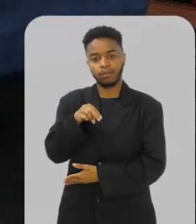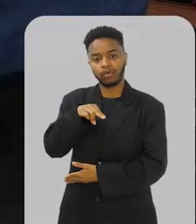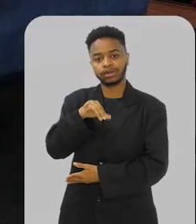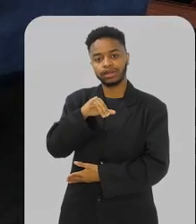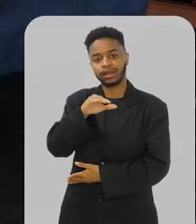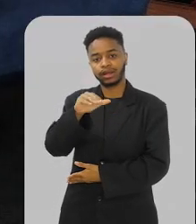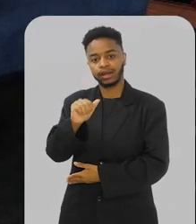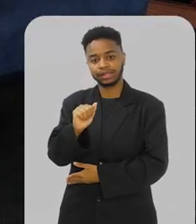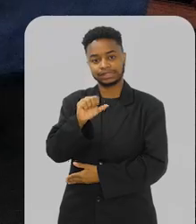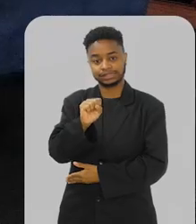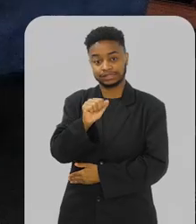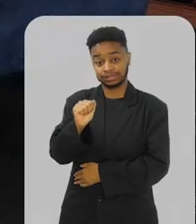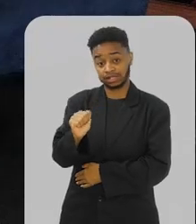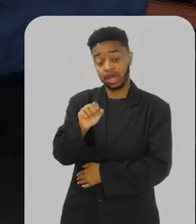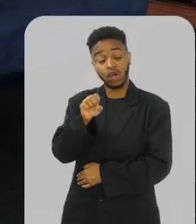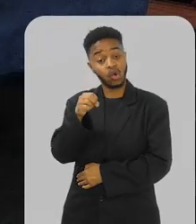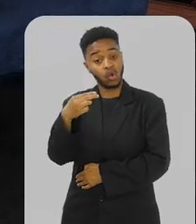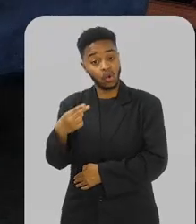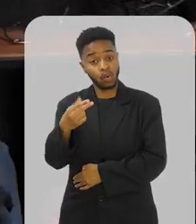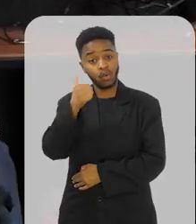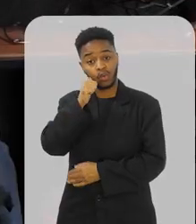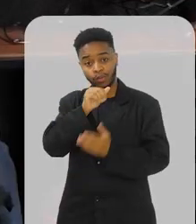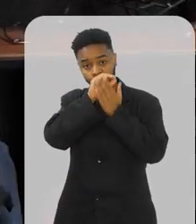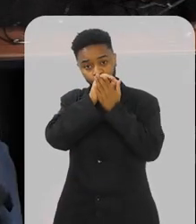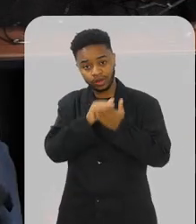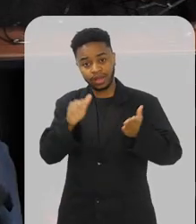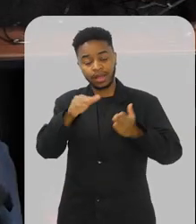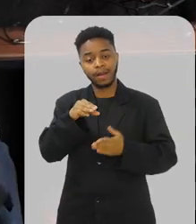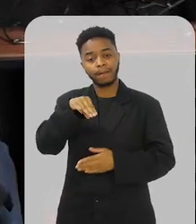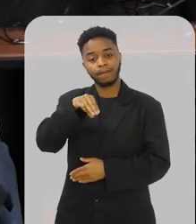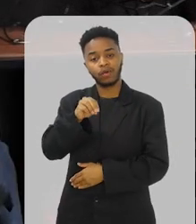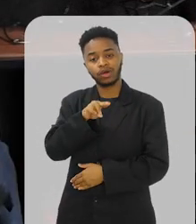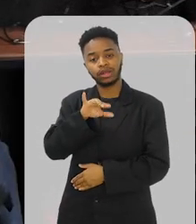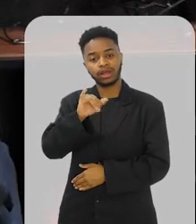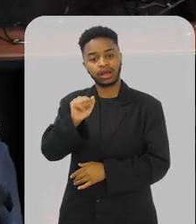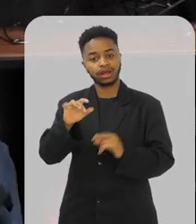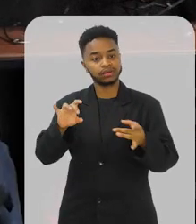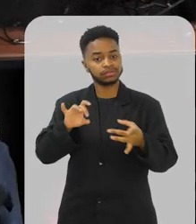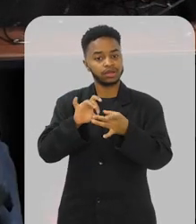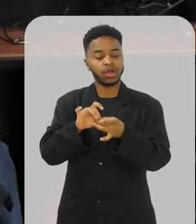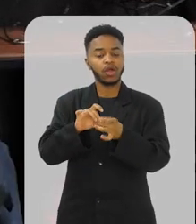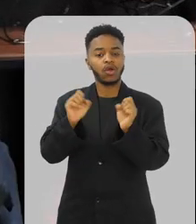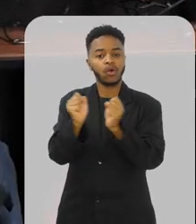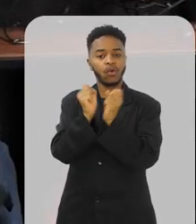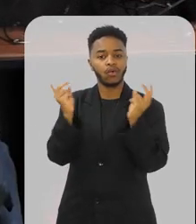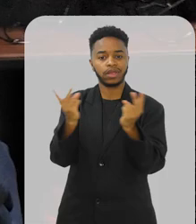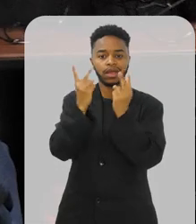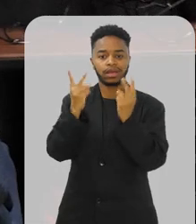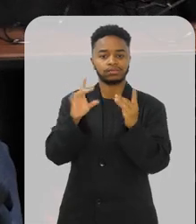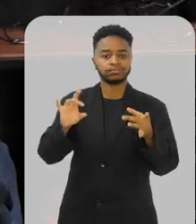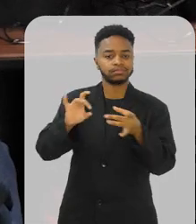Mônica Sá, ou Mãe Mônica de Oyá, da Umbanda.